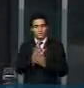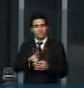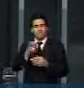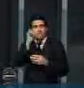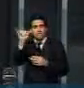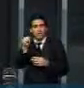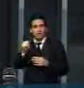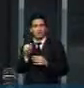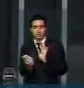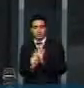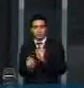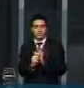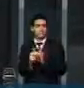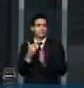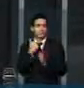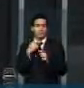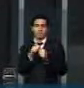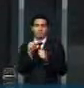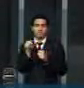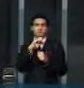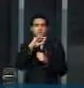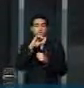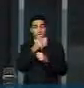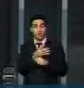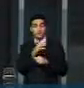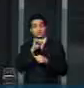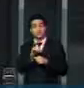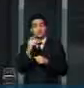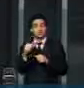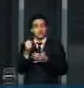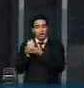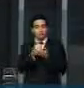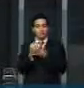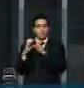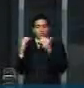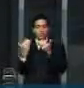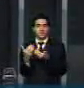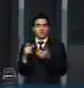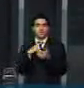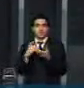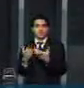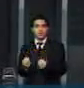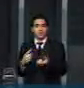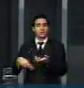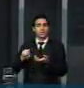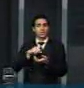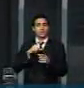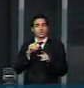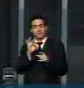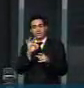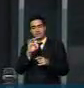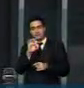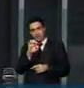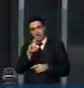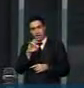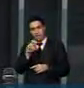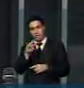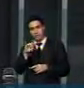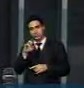pode ser realizado com sucesso sem a colaboração das comunidades acolhedoras e terapêuticas. Quero,